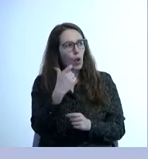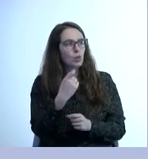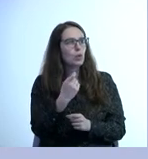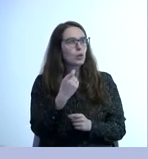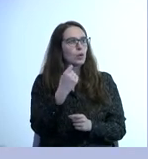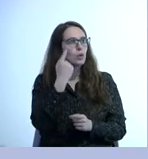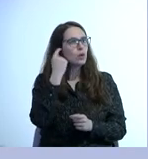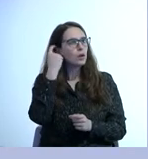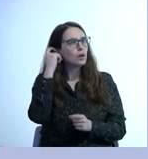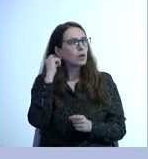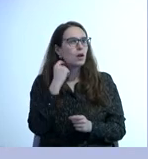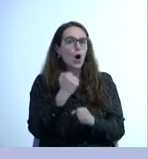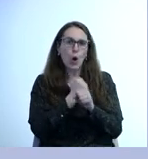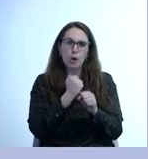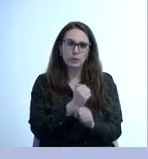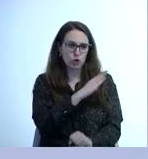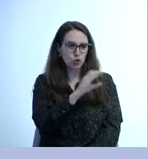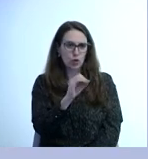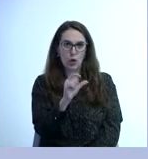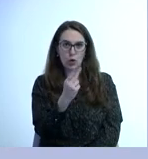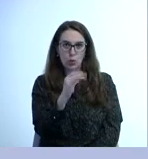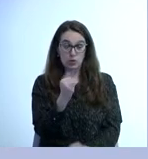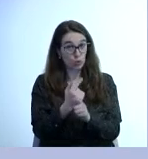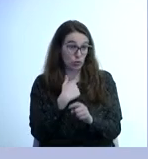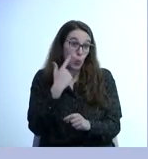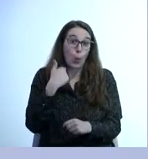A obra do João Luís, as obras que eu conheço,